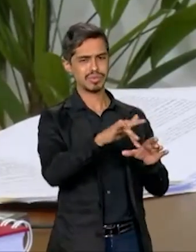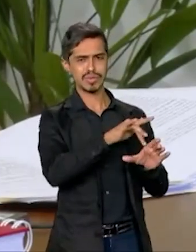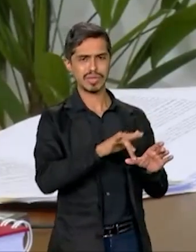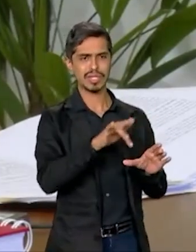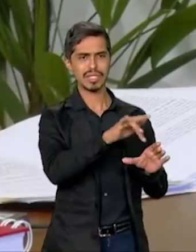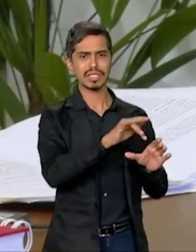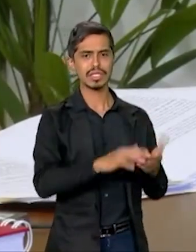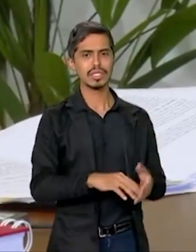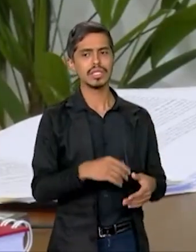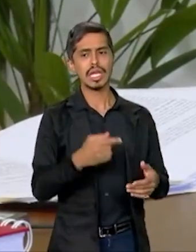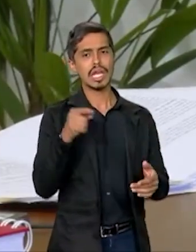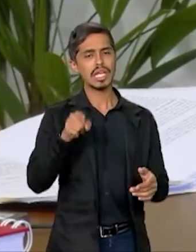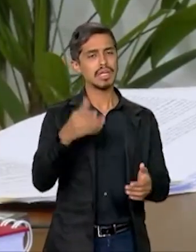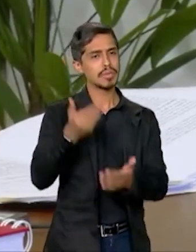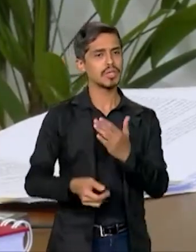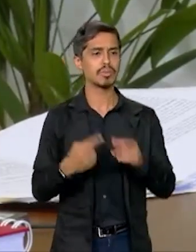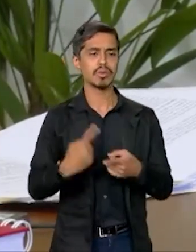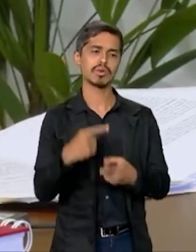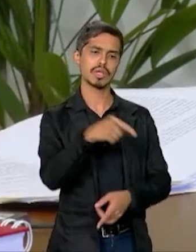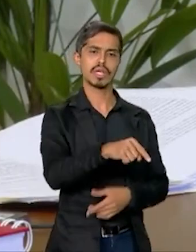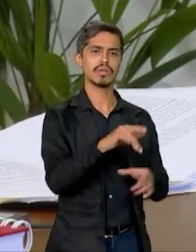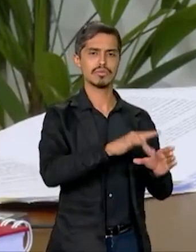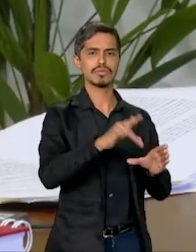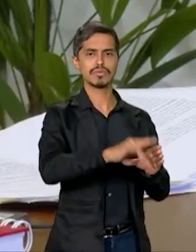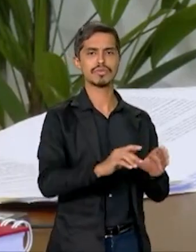eleições por causa das urnas eletrônicas.